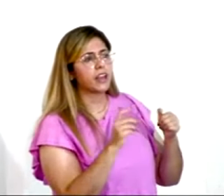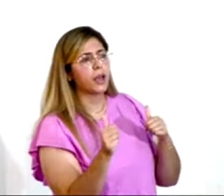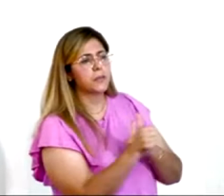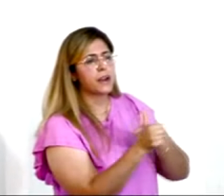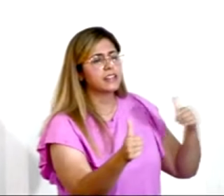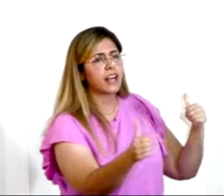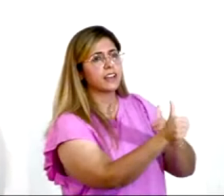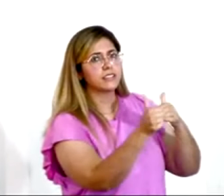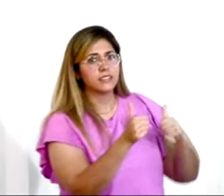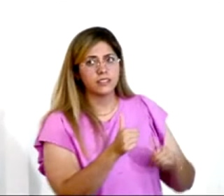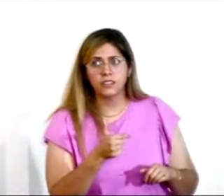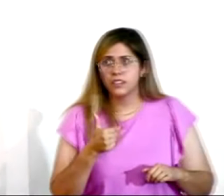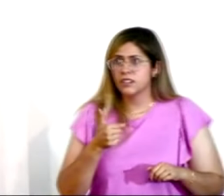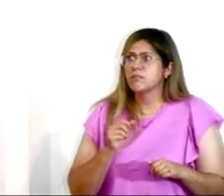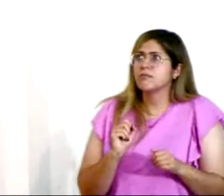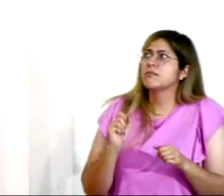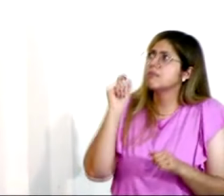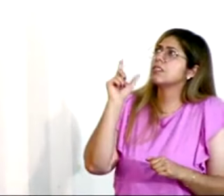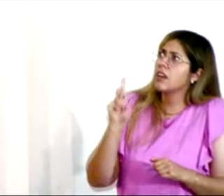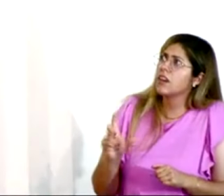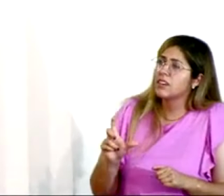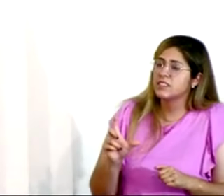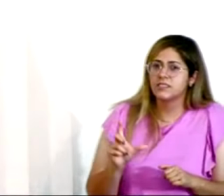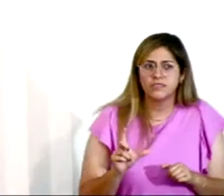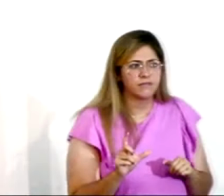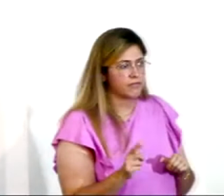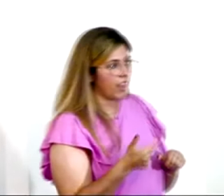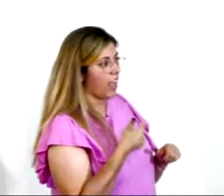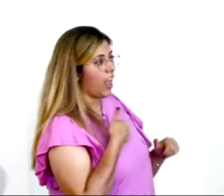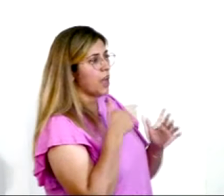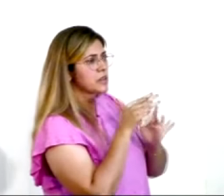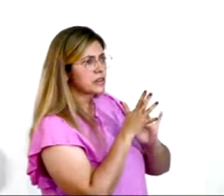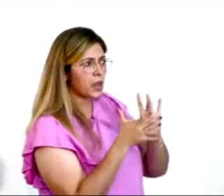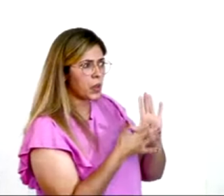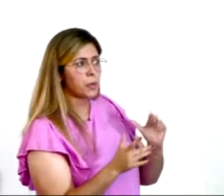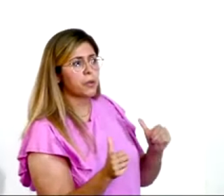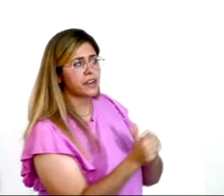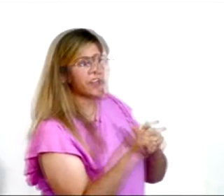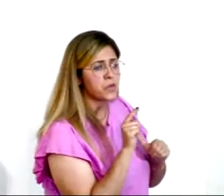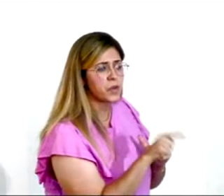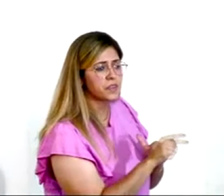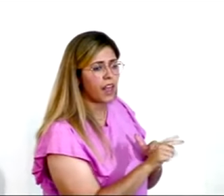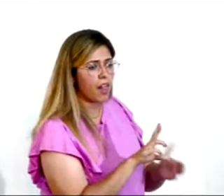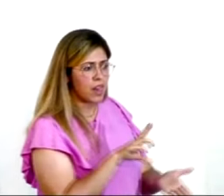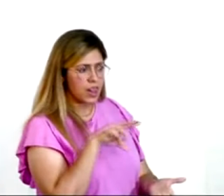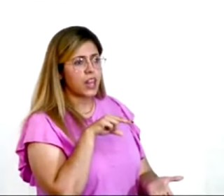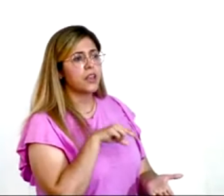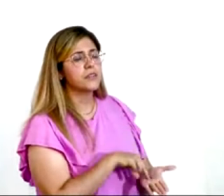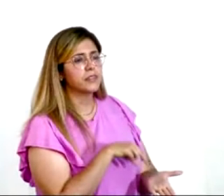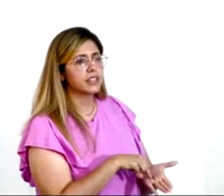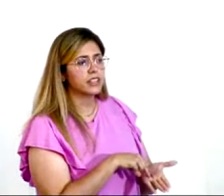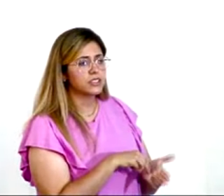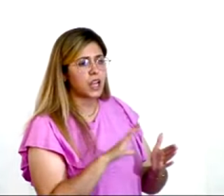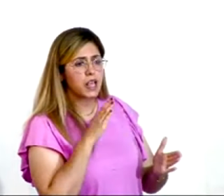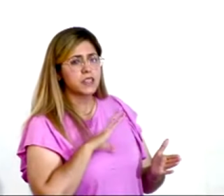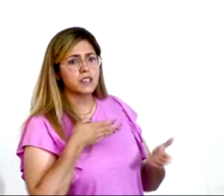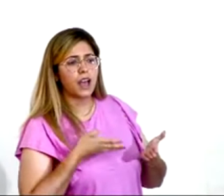resposta foi: Eu sou Jesus, a quem tu persegues. Mas levanta-te, entra na